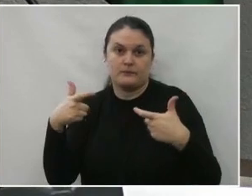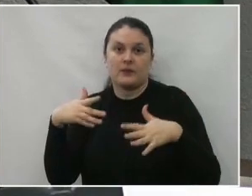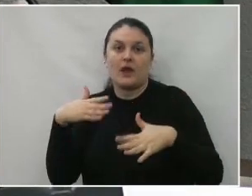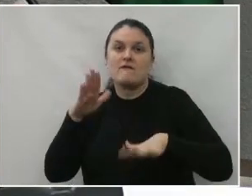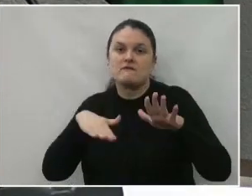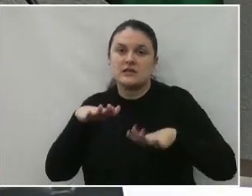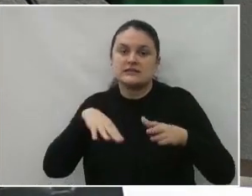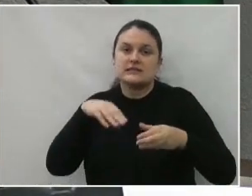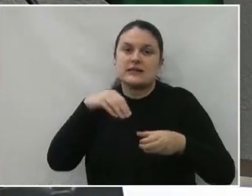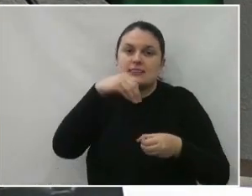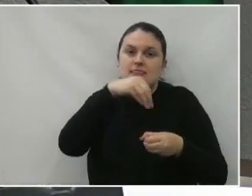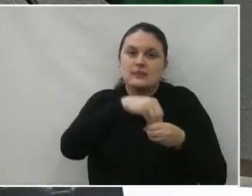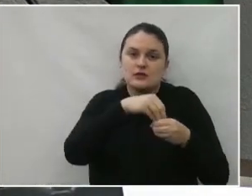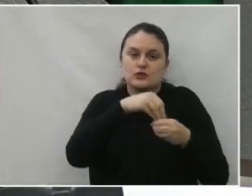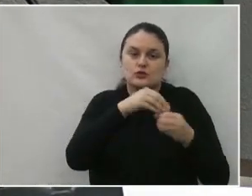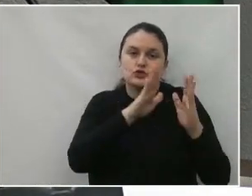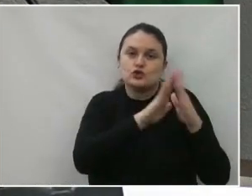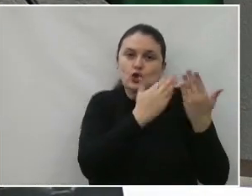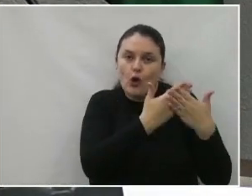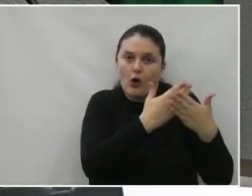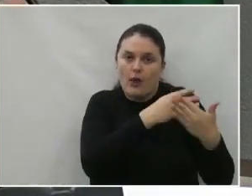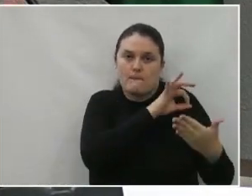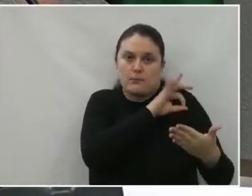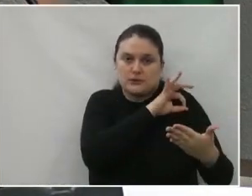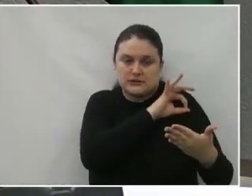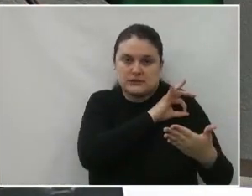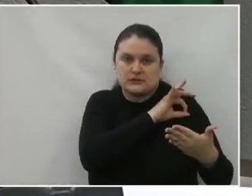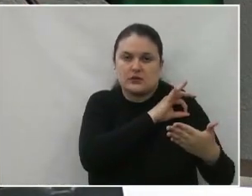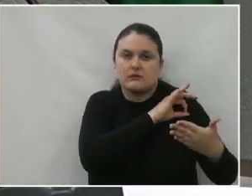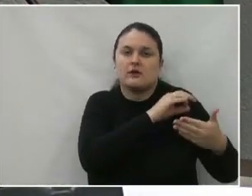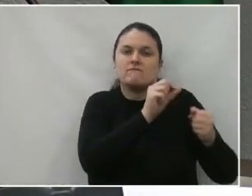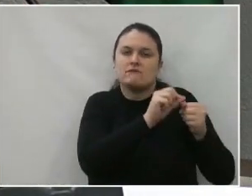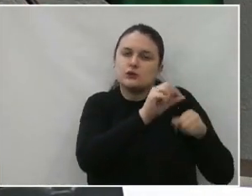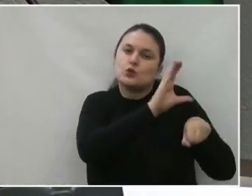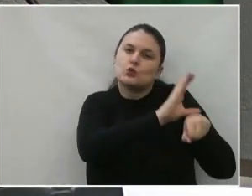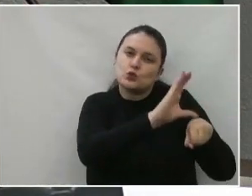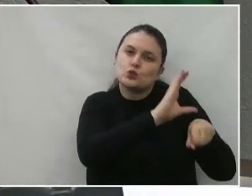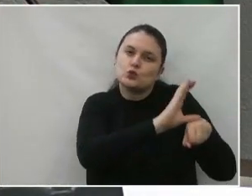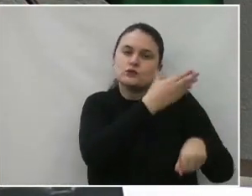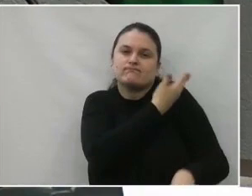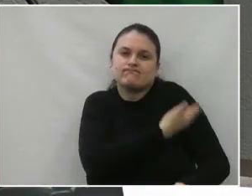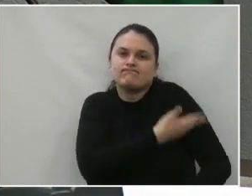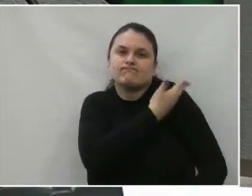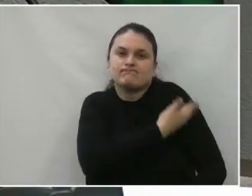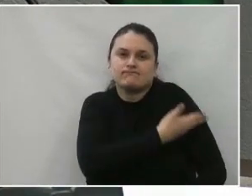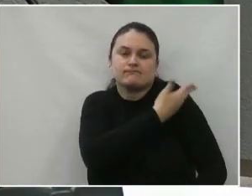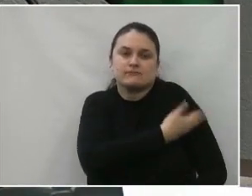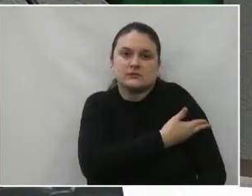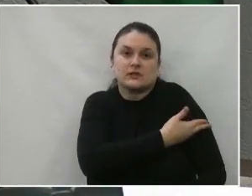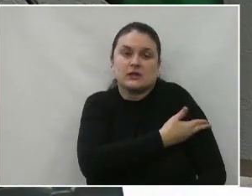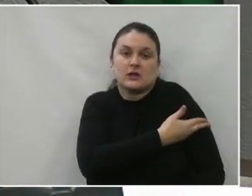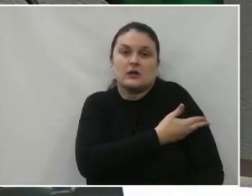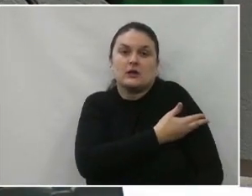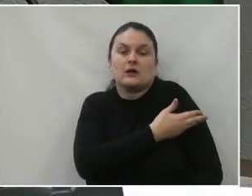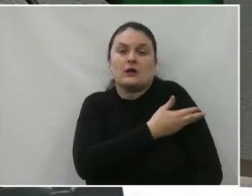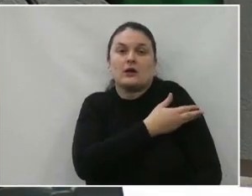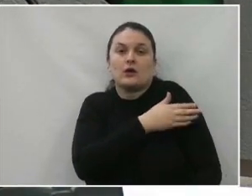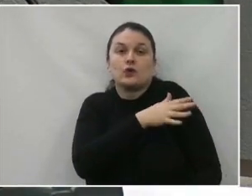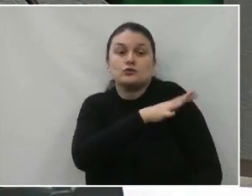bancos escolares da Polícia Militar, durante todo aquele nosso tempo de treinamento, nossos